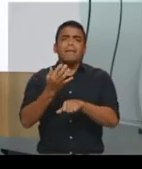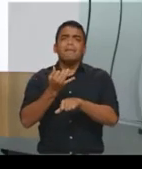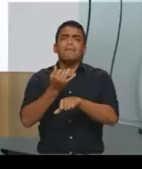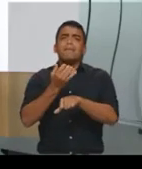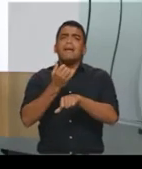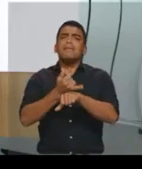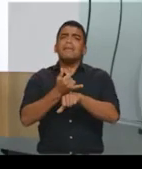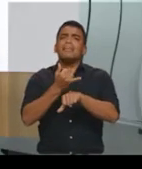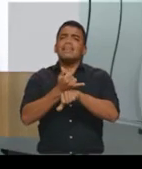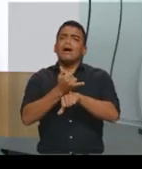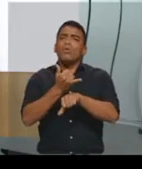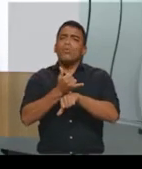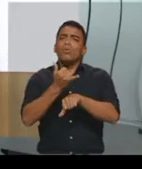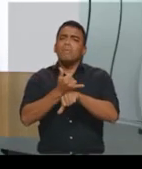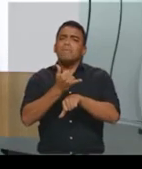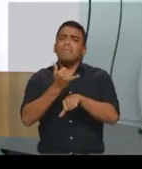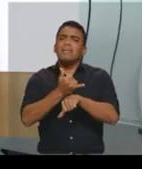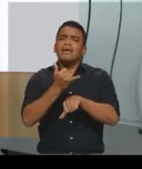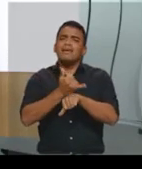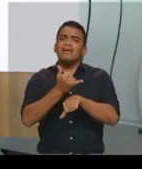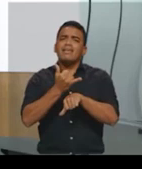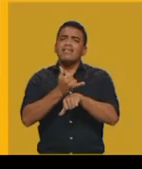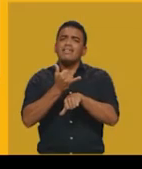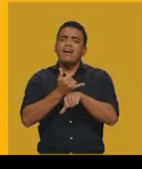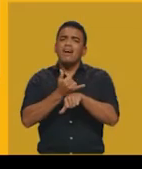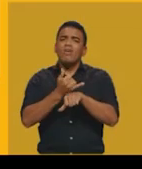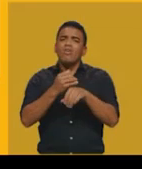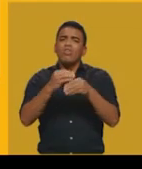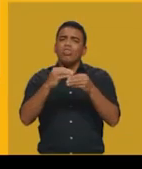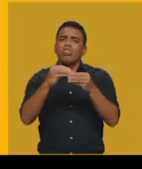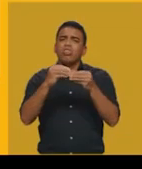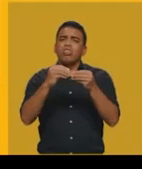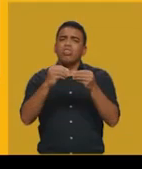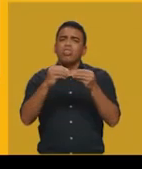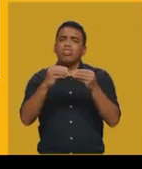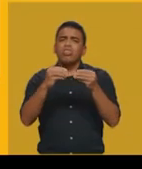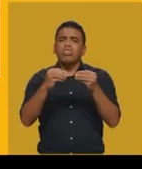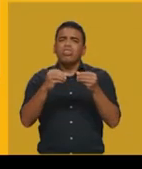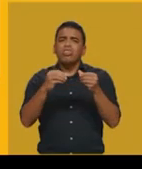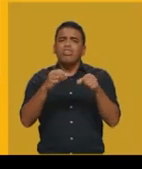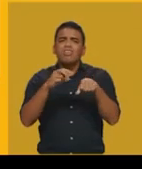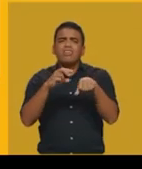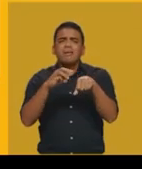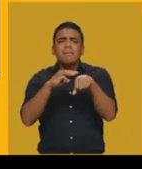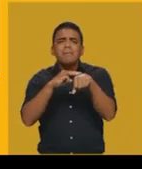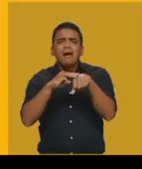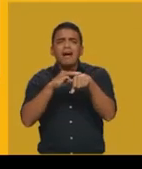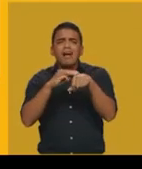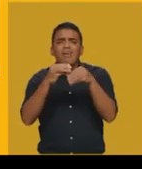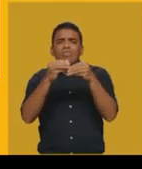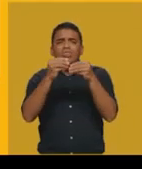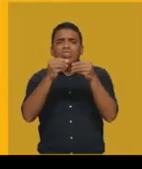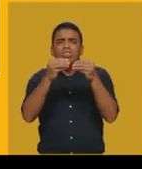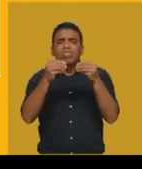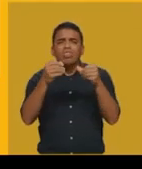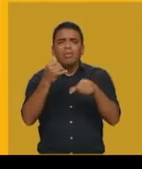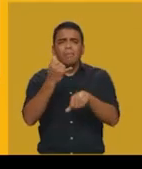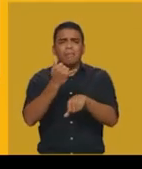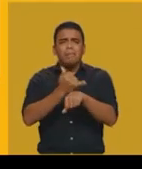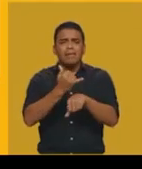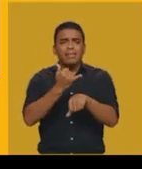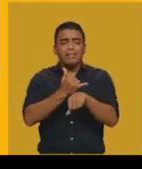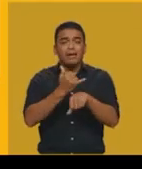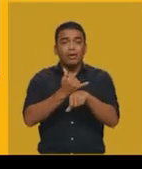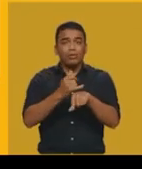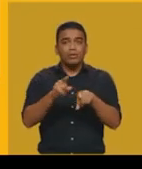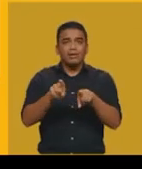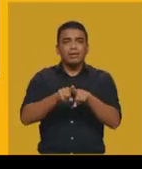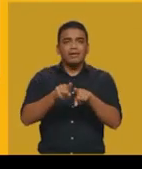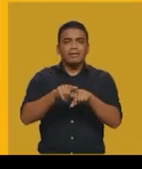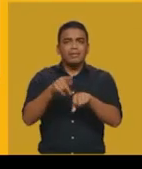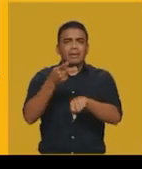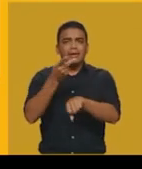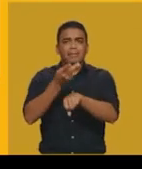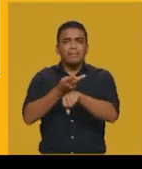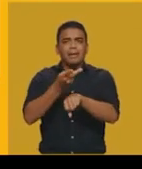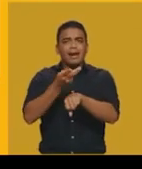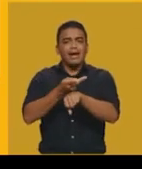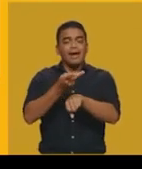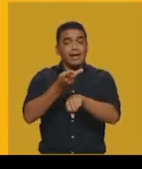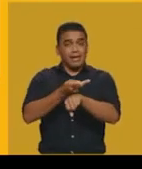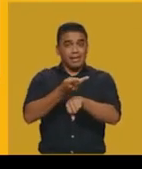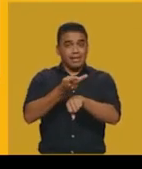metálicas que sofreram ferrugem, né? Que estão ali enferrujadas. Eu trouxe também essa imagem da prata. Quem